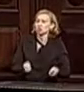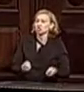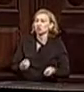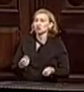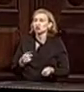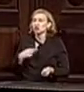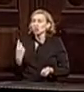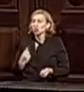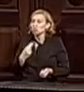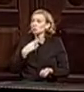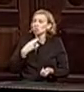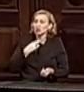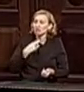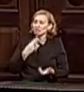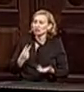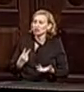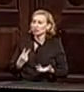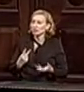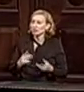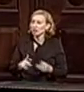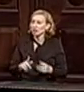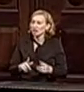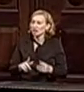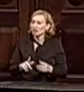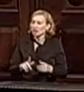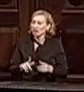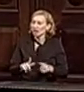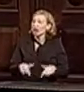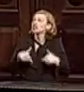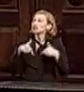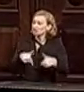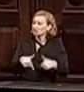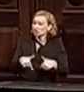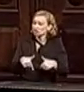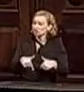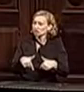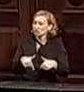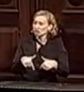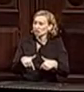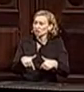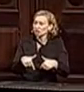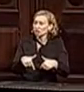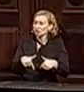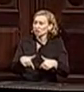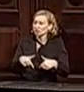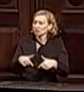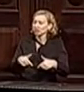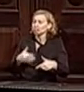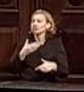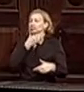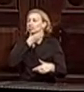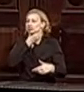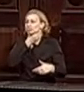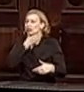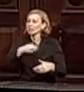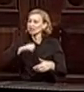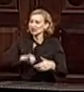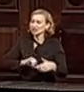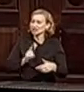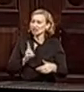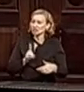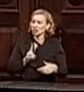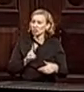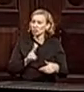econômica se não resolvermos a crise ética e a crise política. na minha maneira de